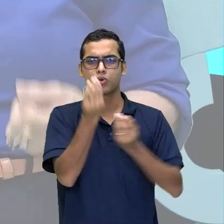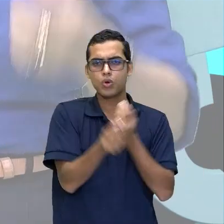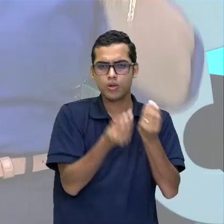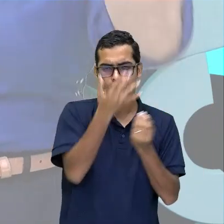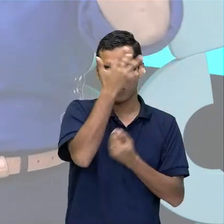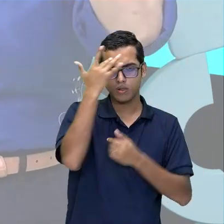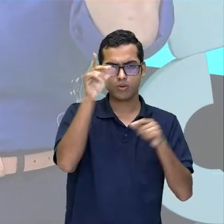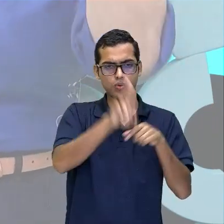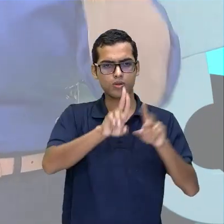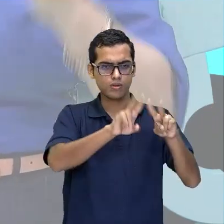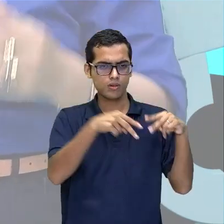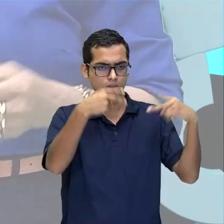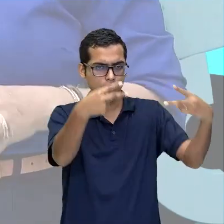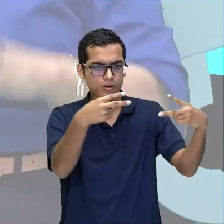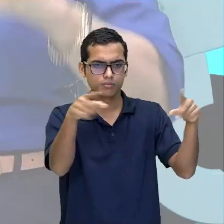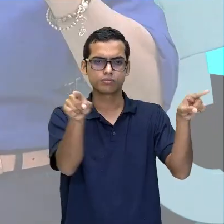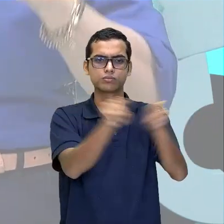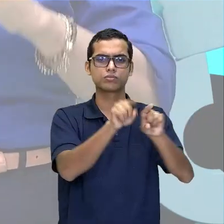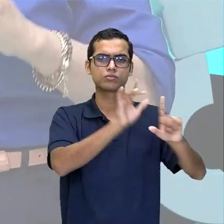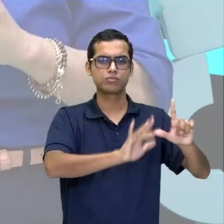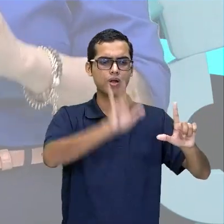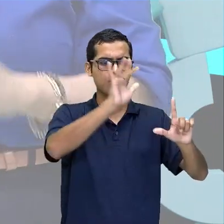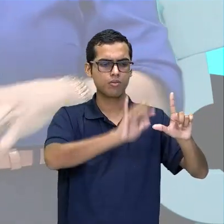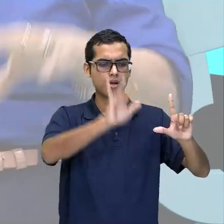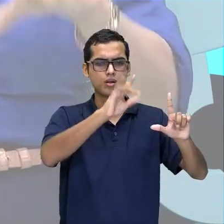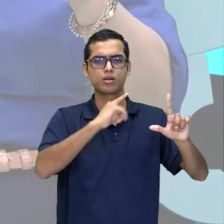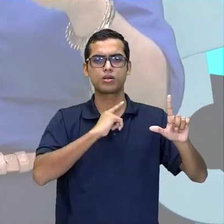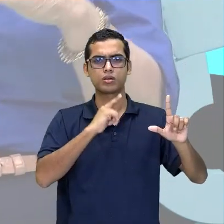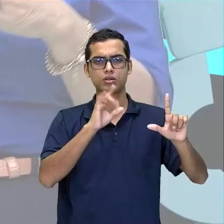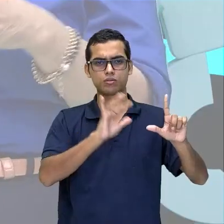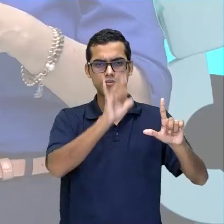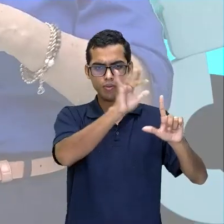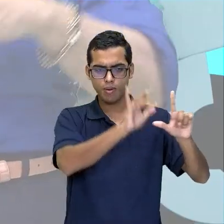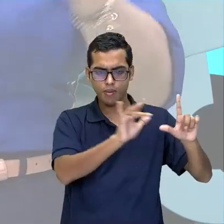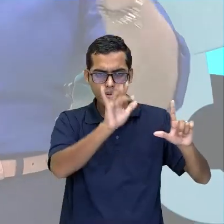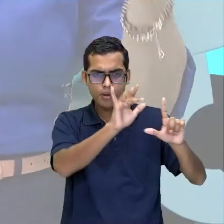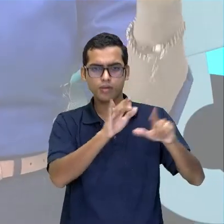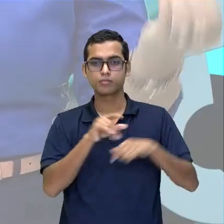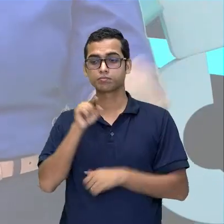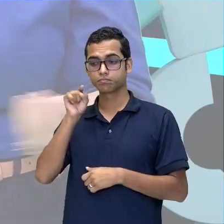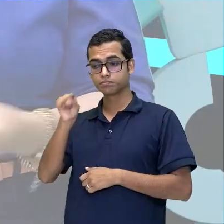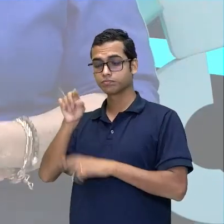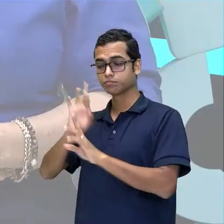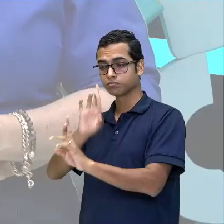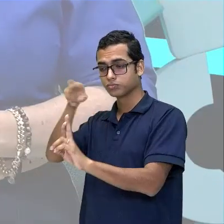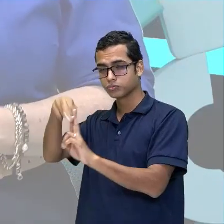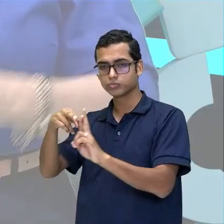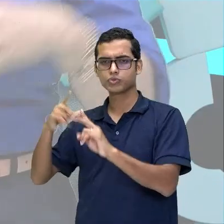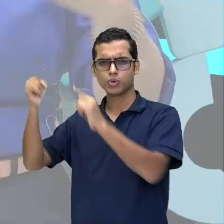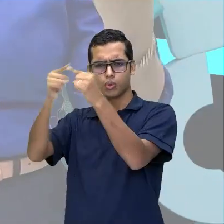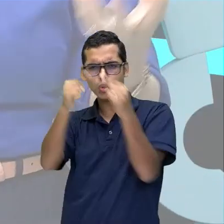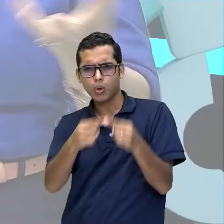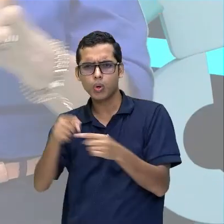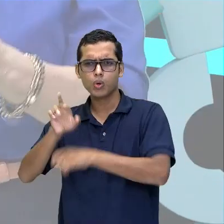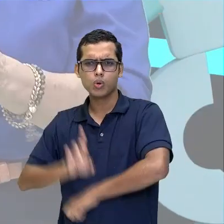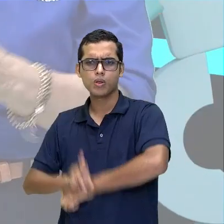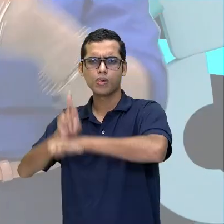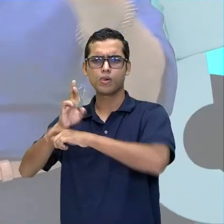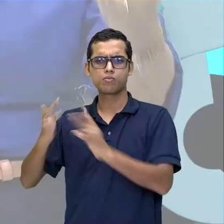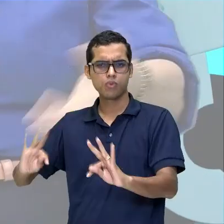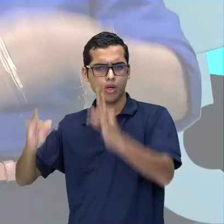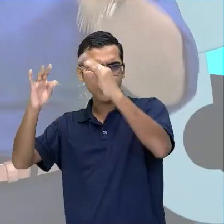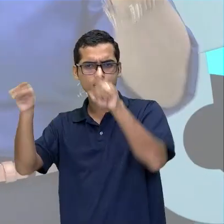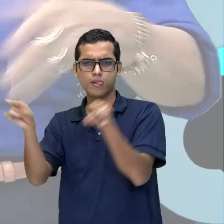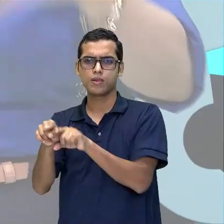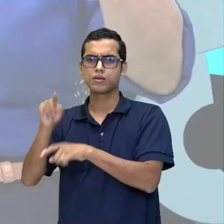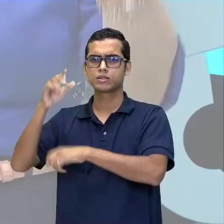de navegação. Então, a multimídia vai se referir à combinação dessas diferentes formas de mídia,